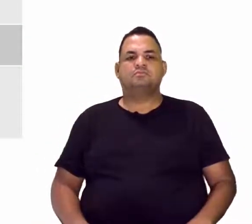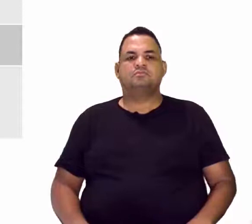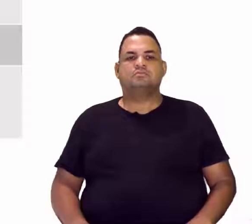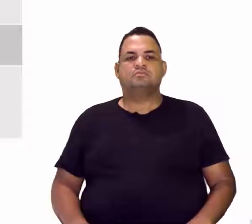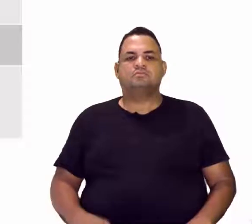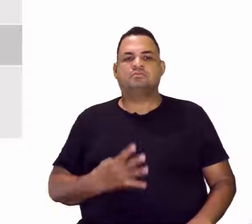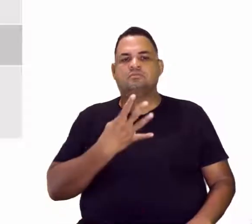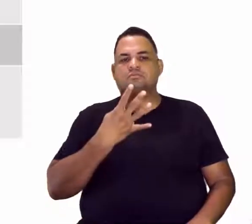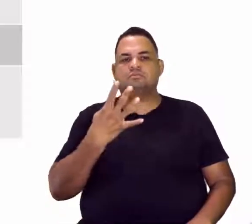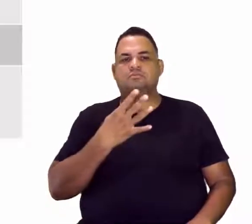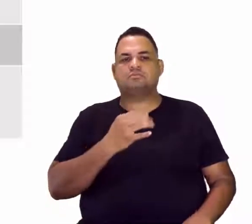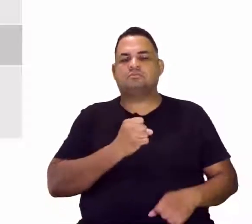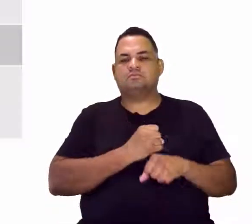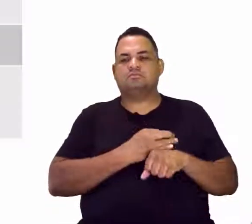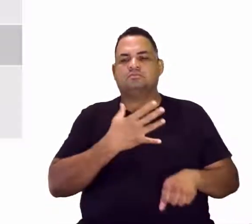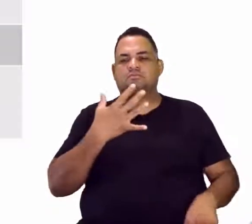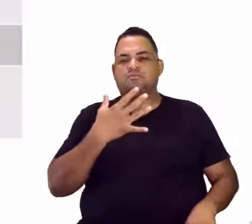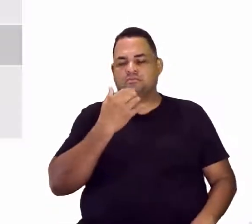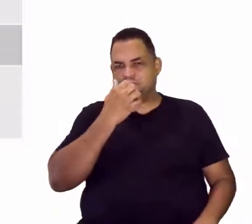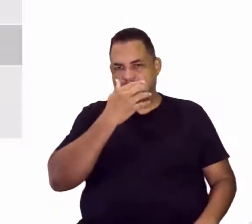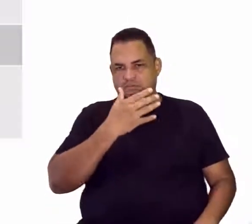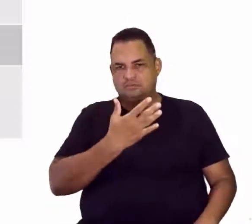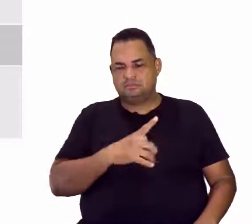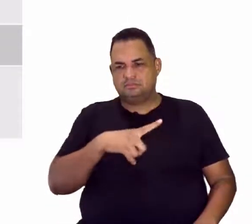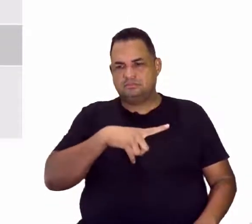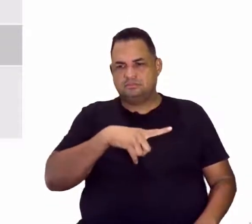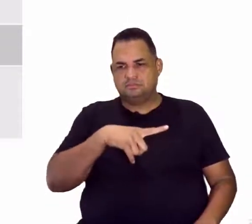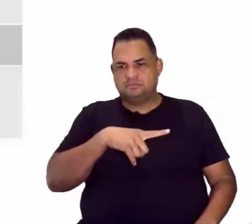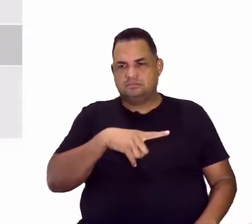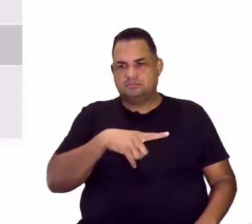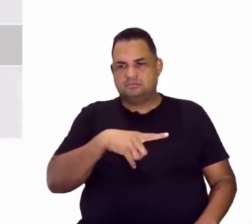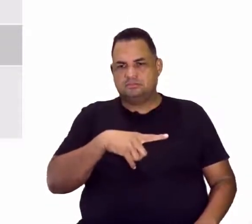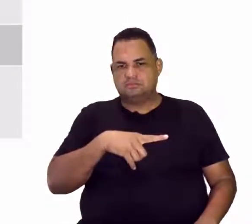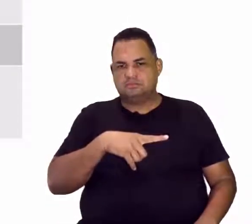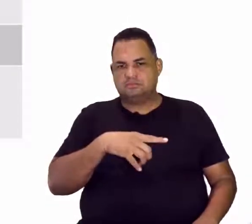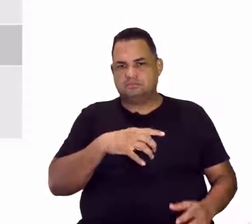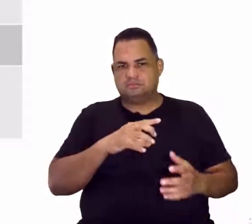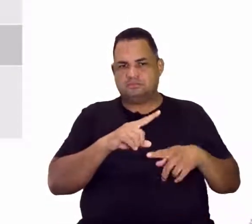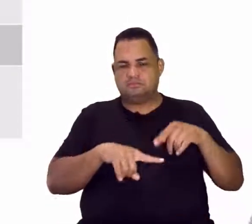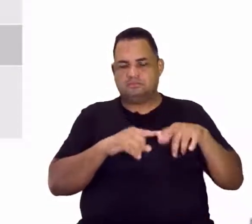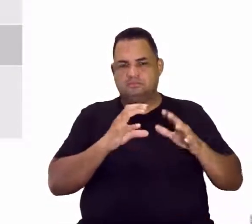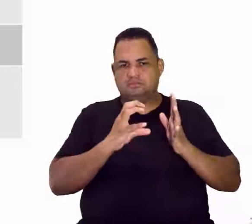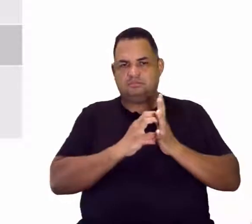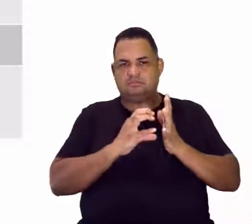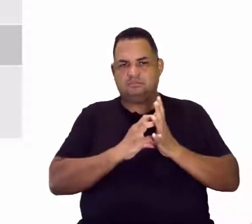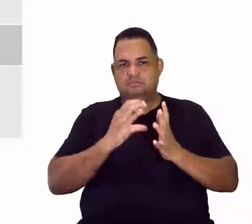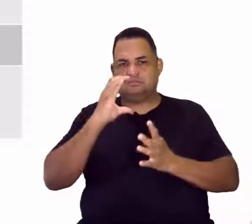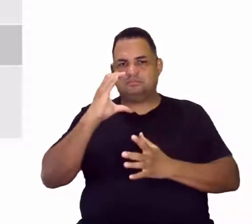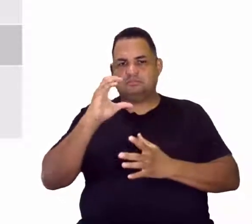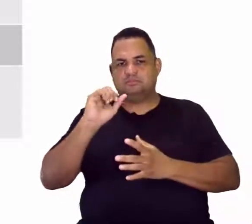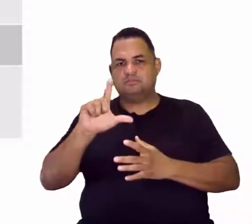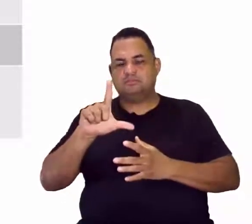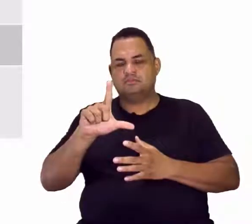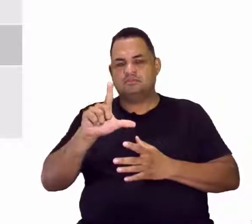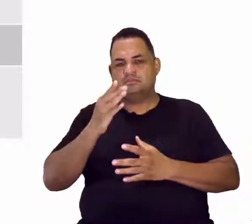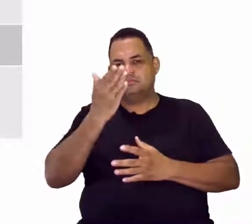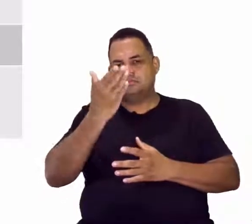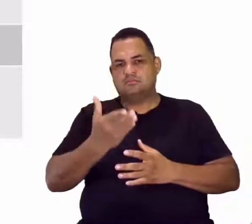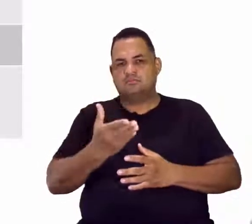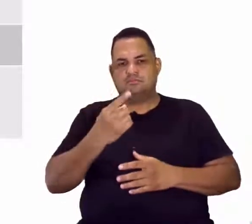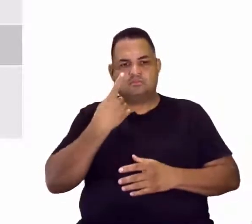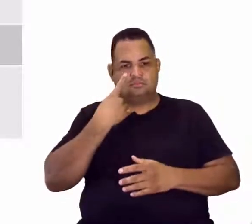esses 4 ácidos aqui têm como elemento central o cloro. Conseguem